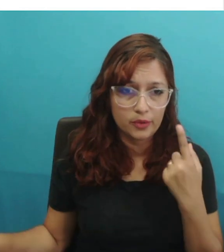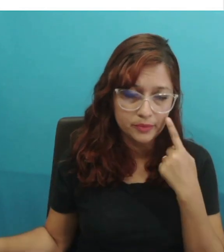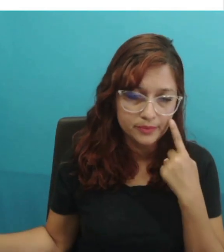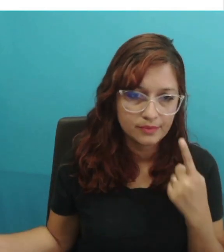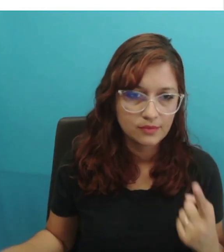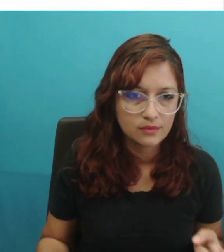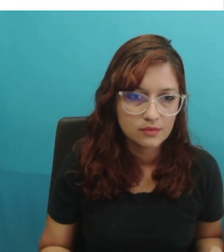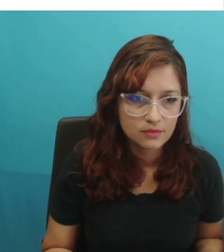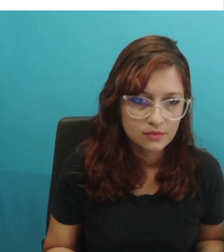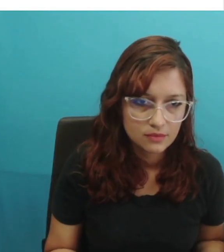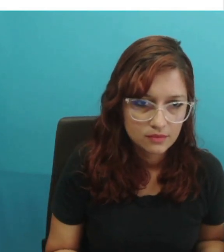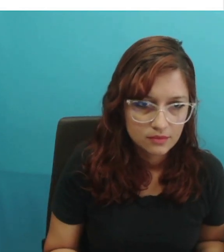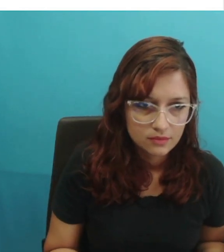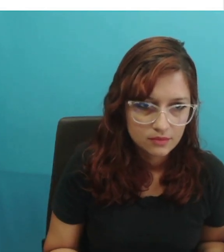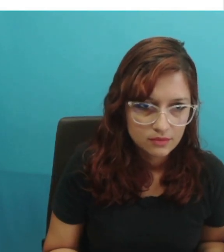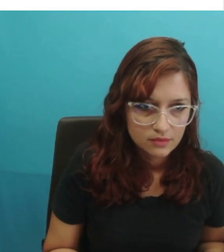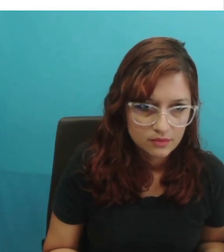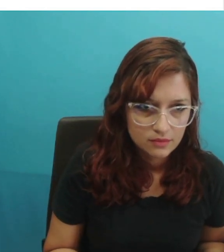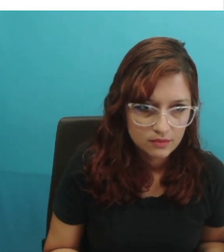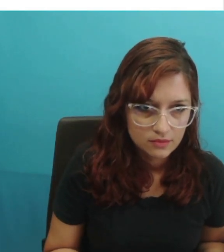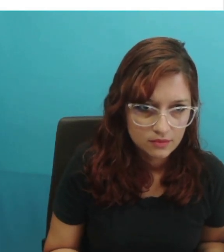Tem dois verbos,